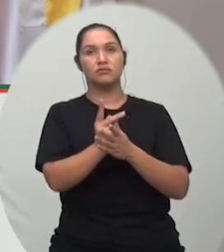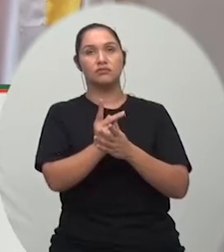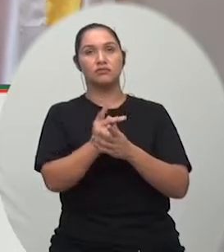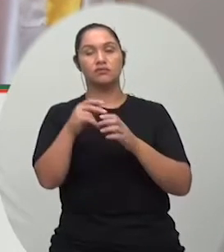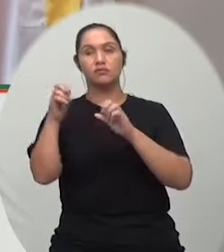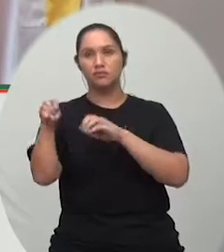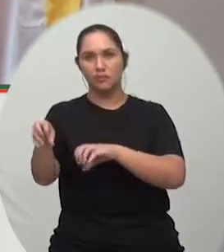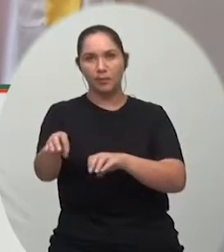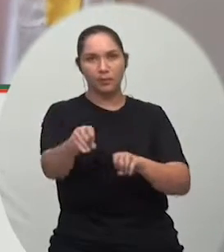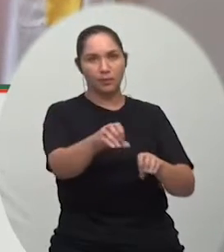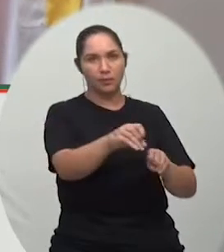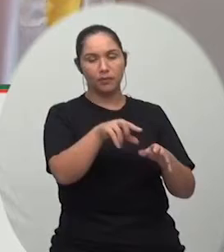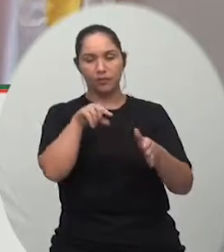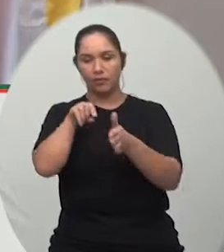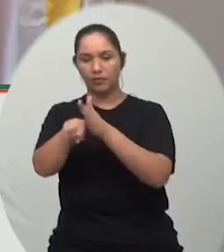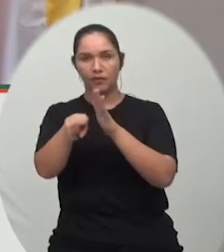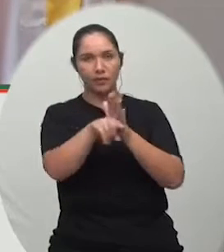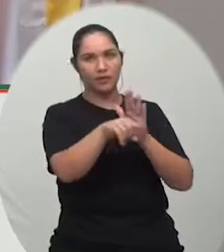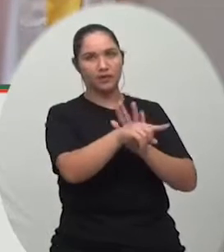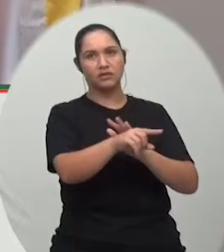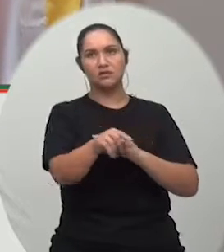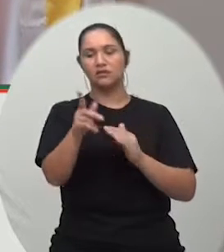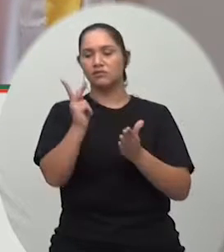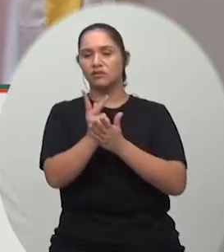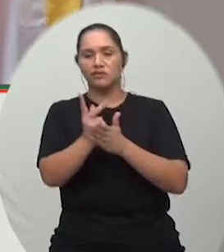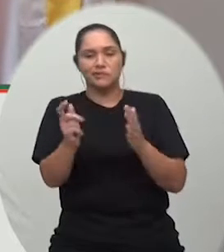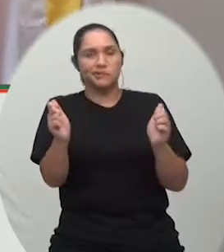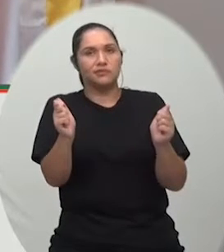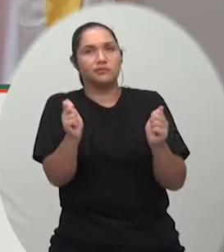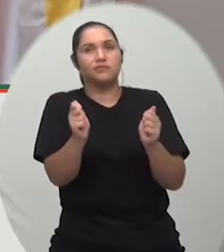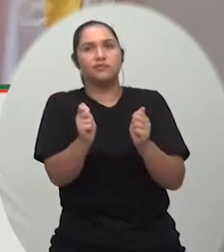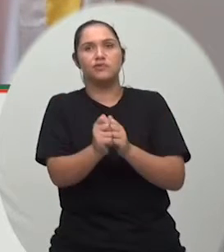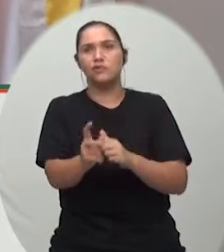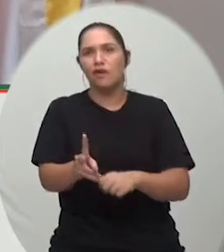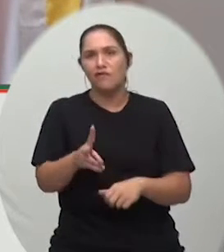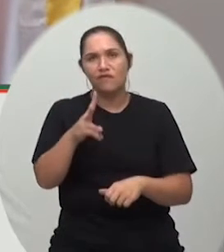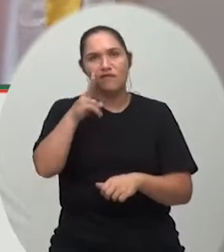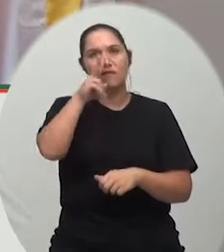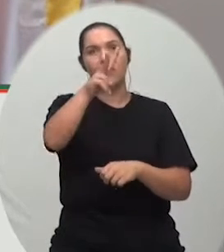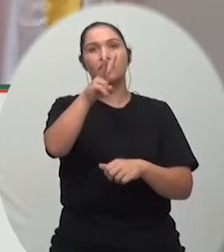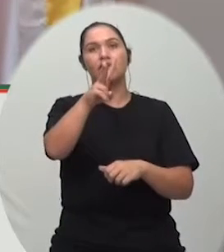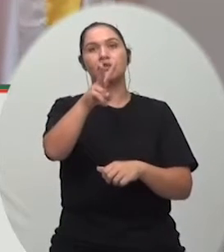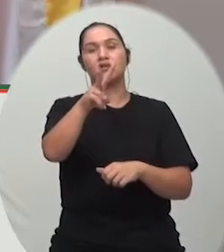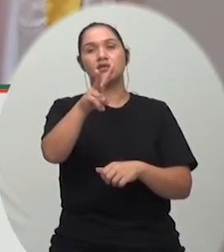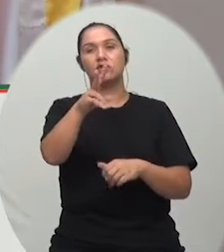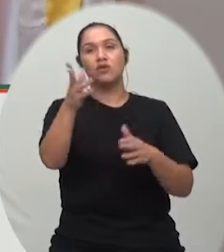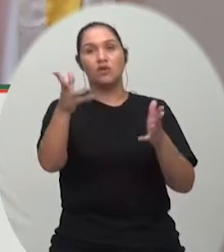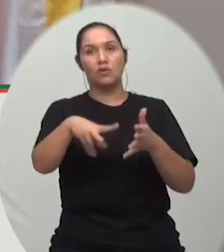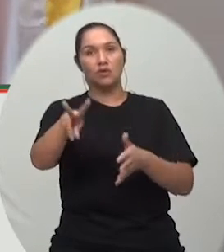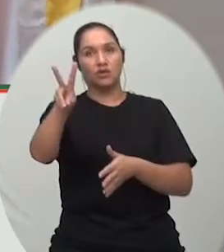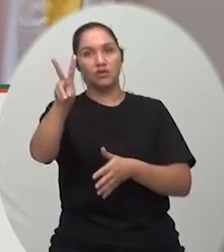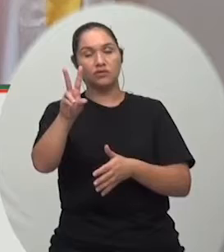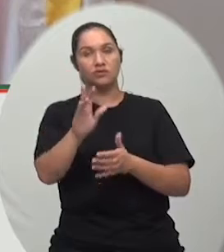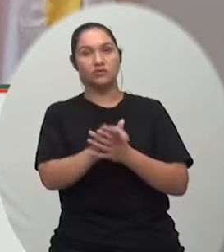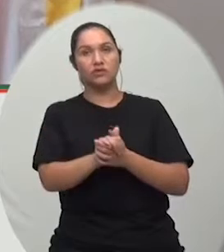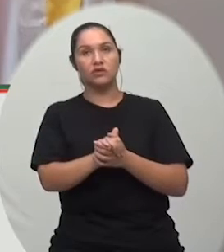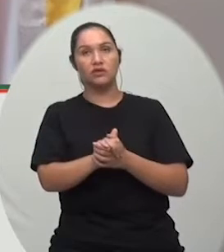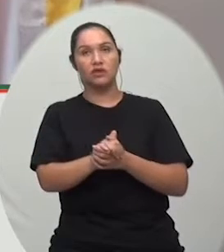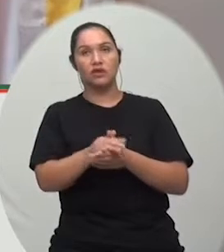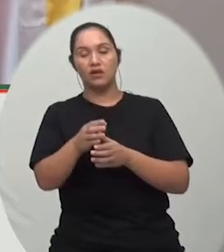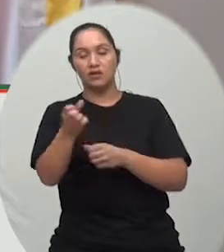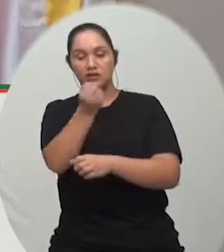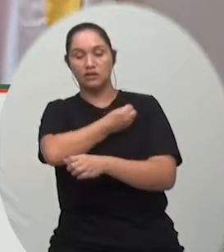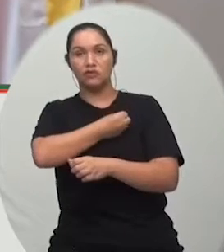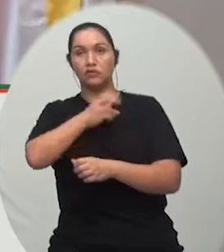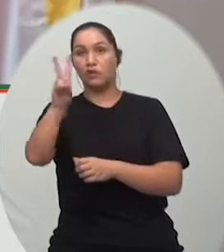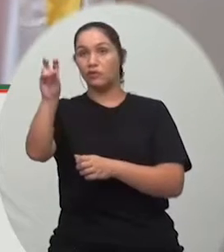ensino, na pesquisa e na extensão, tão forte na pesquisa que se encontra entre as 20 melhores universidades não estatais